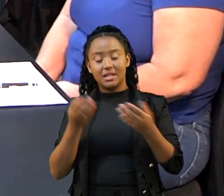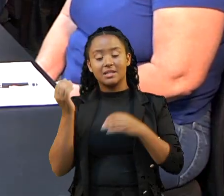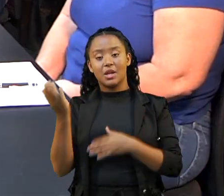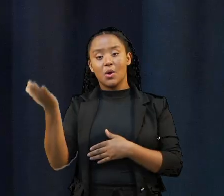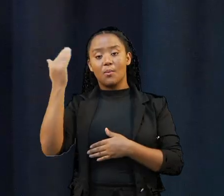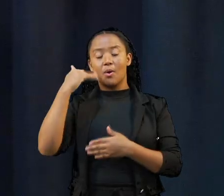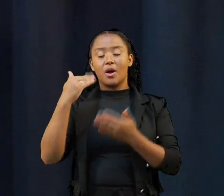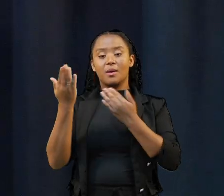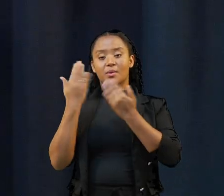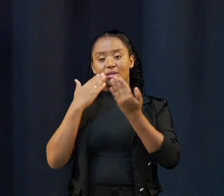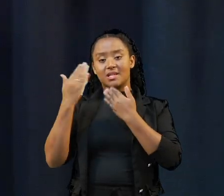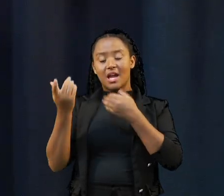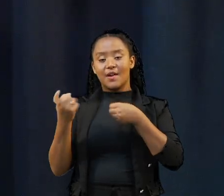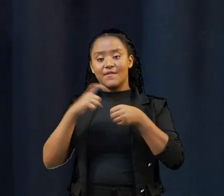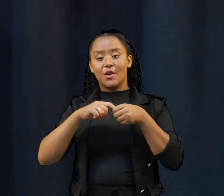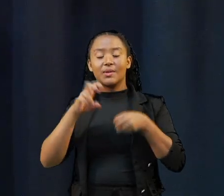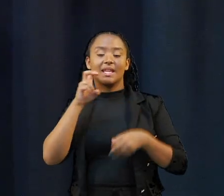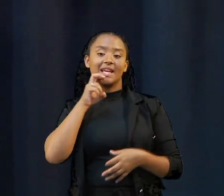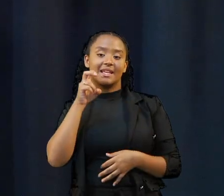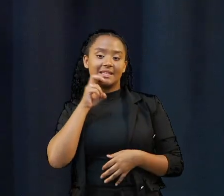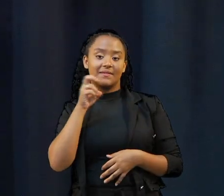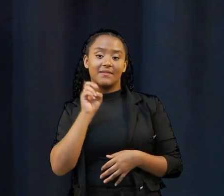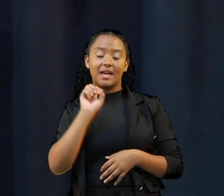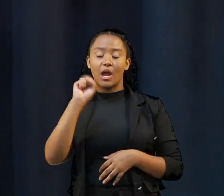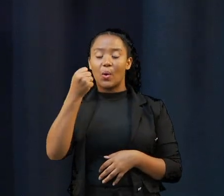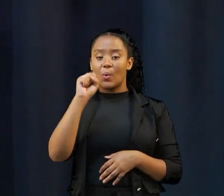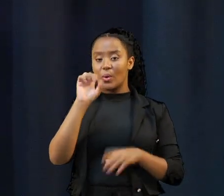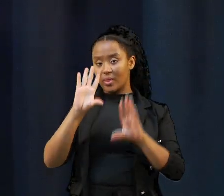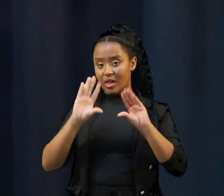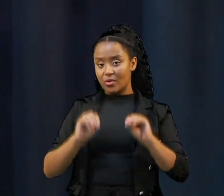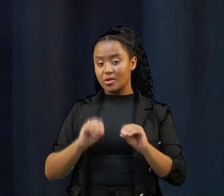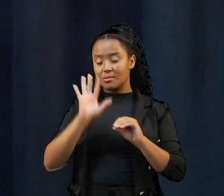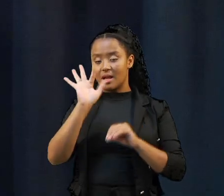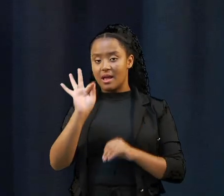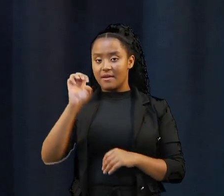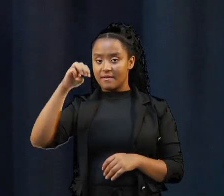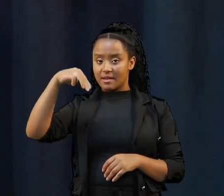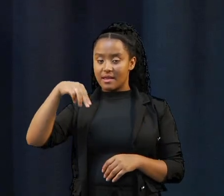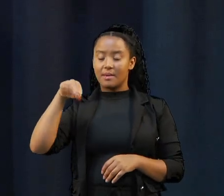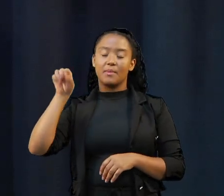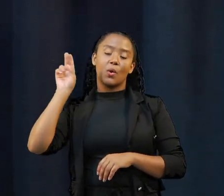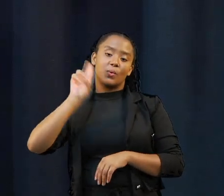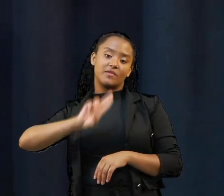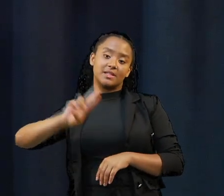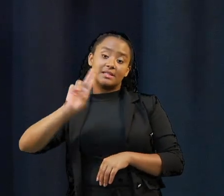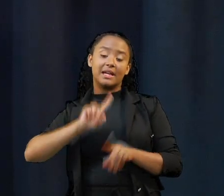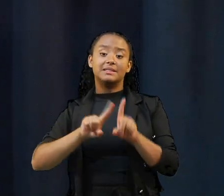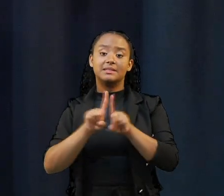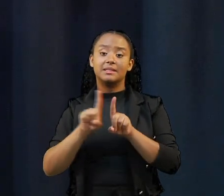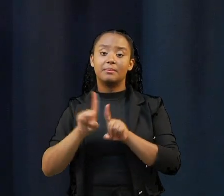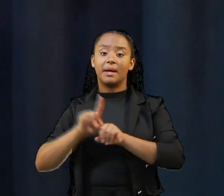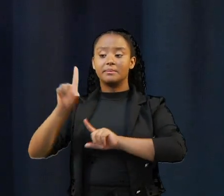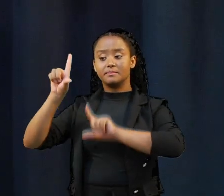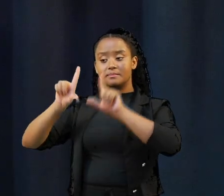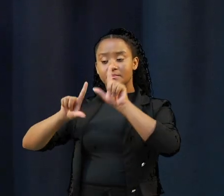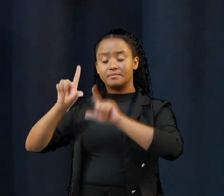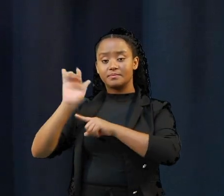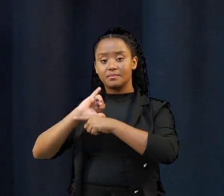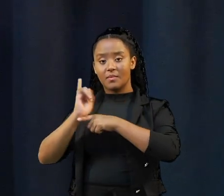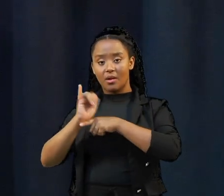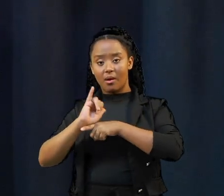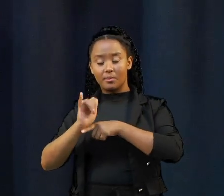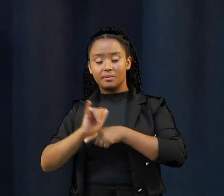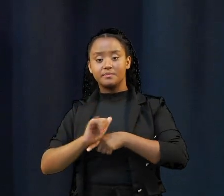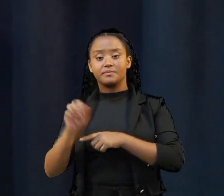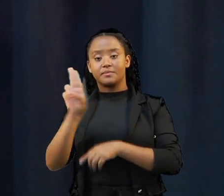Bora Prosear volta na próxima quinta-feira, às 8 horas da noite, pela FM Universitária e também pelo canal do